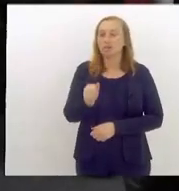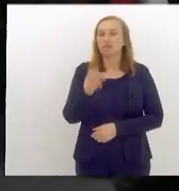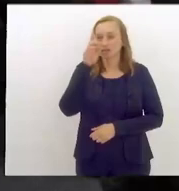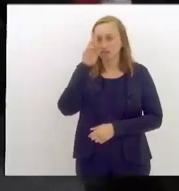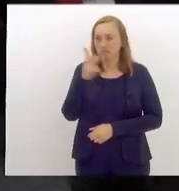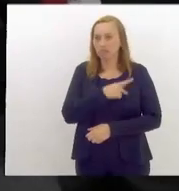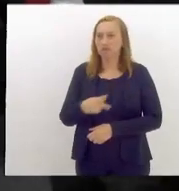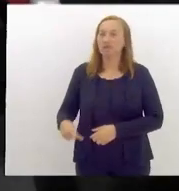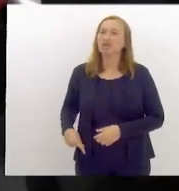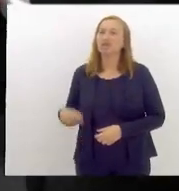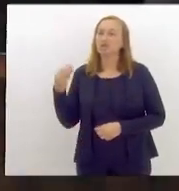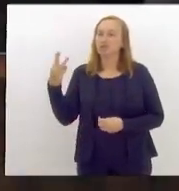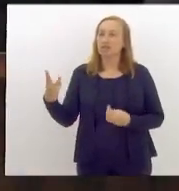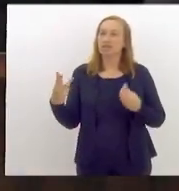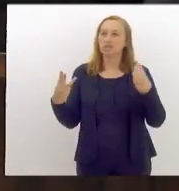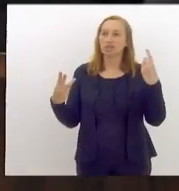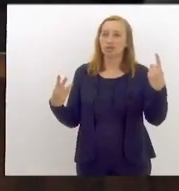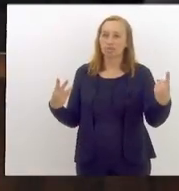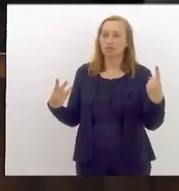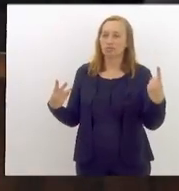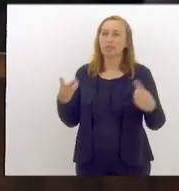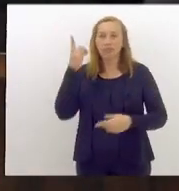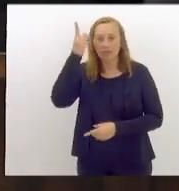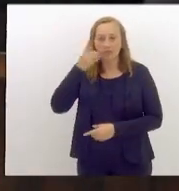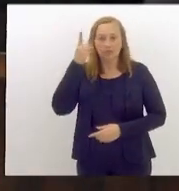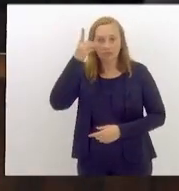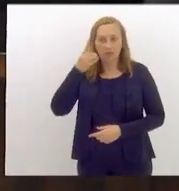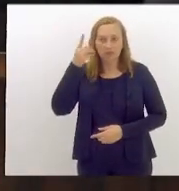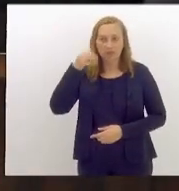presidente 3 a 1 deputado Carlos